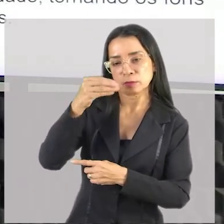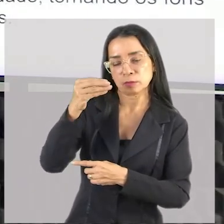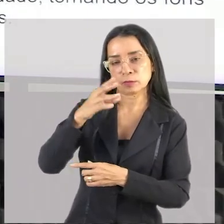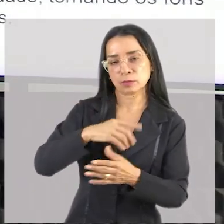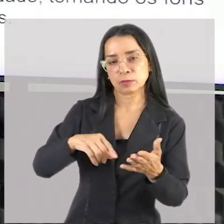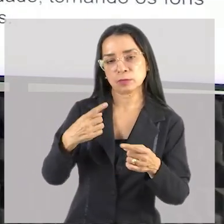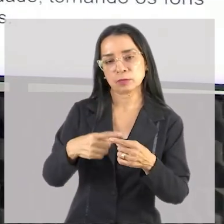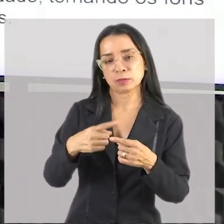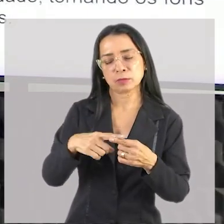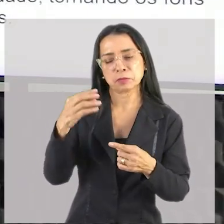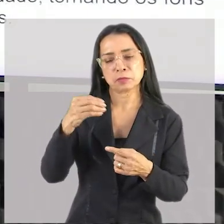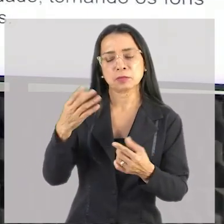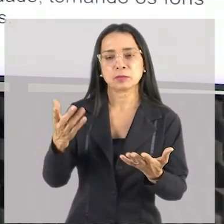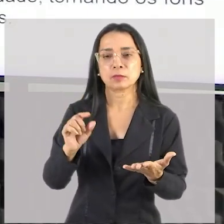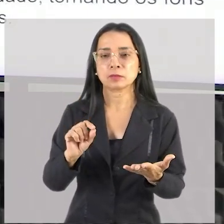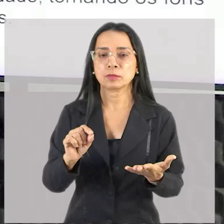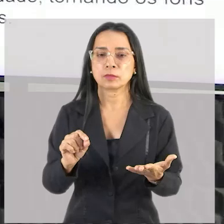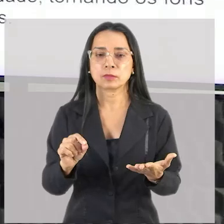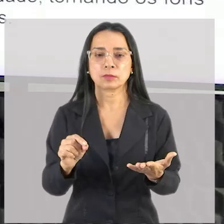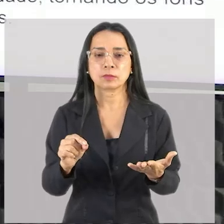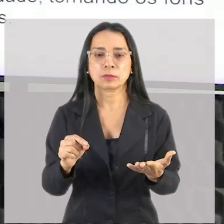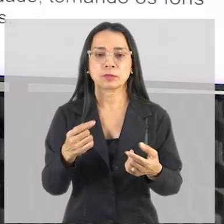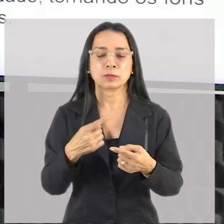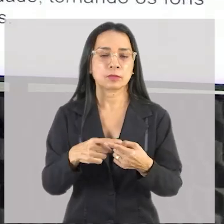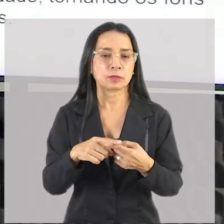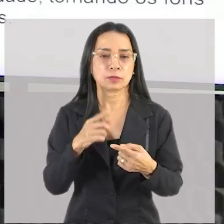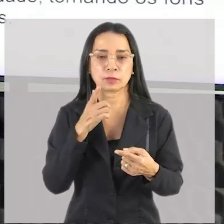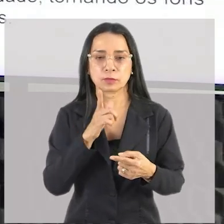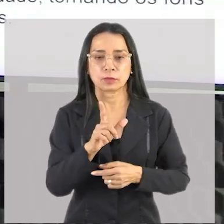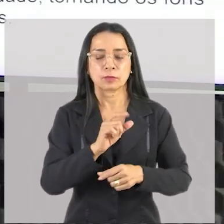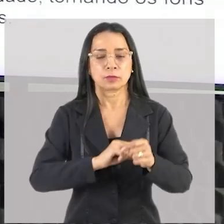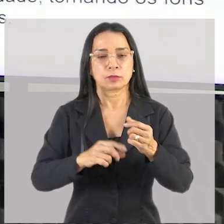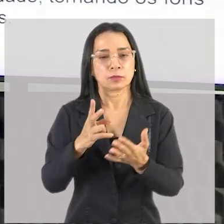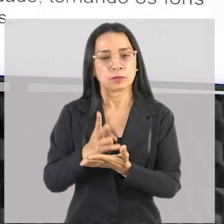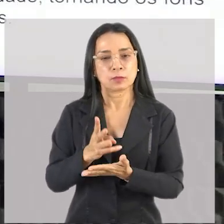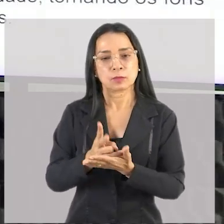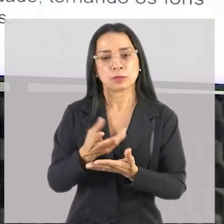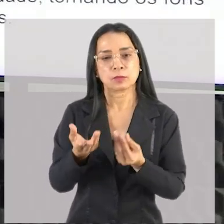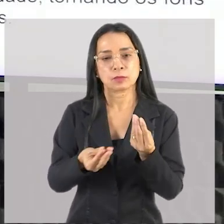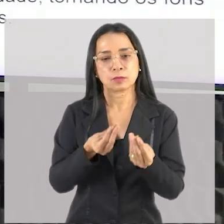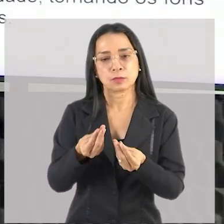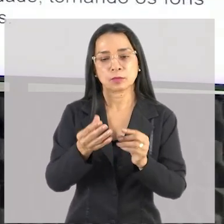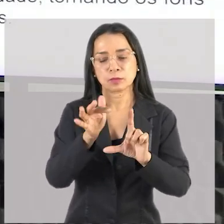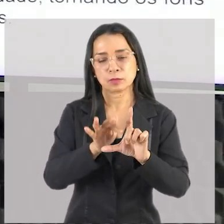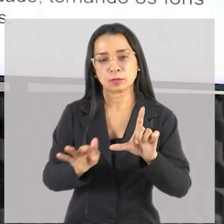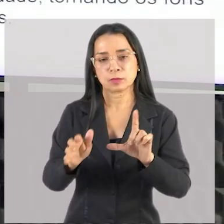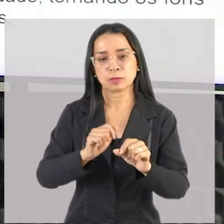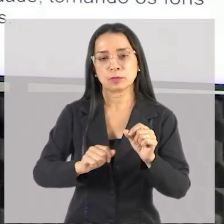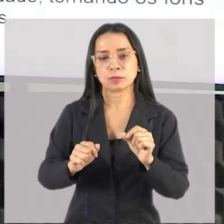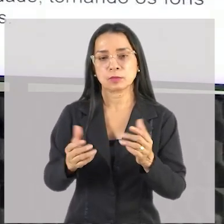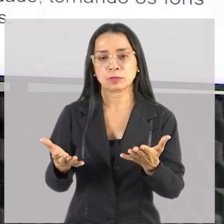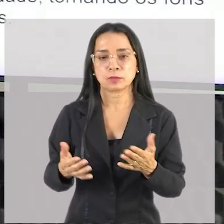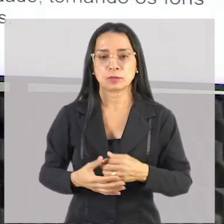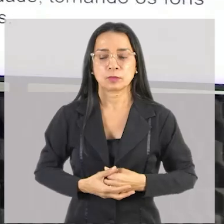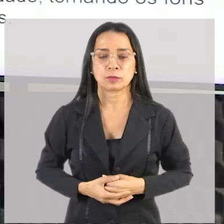Por que esse bonitão ele é fraco? Porque ele não consegue manter sua forma, porque ele é